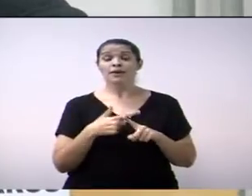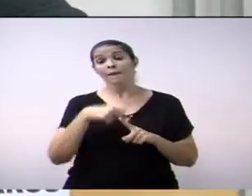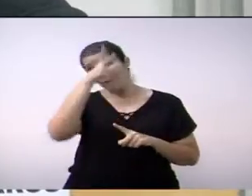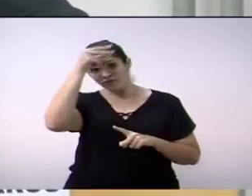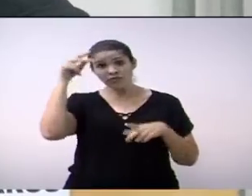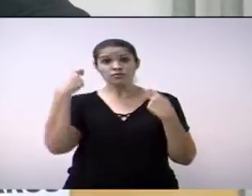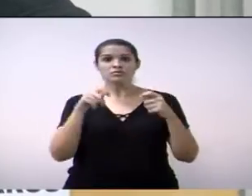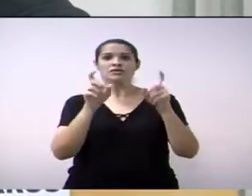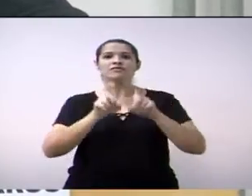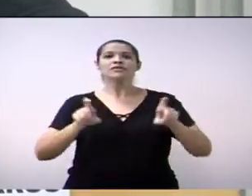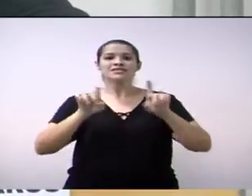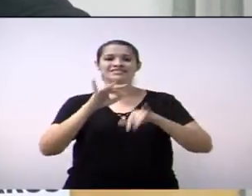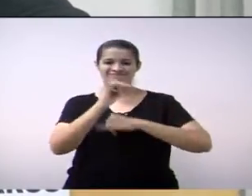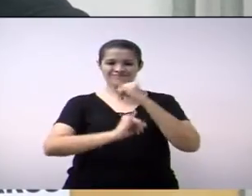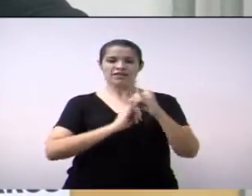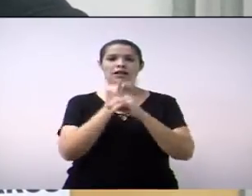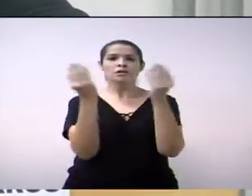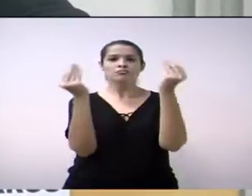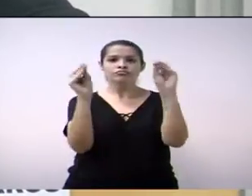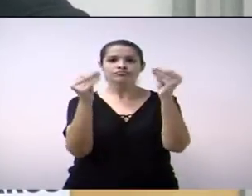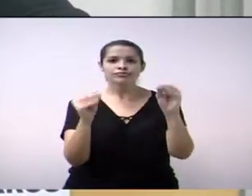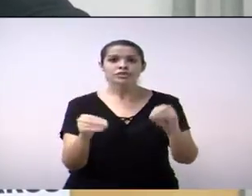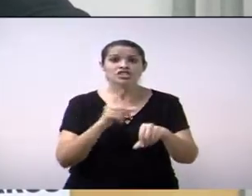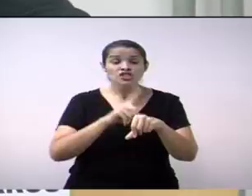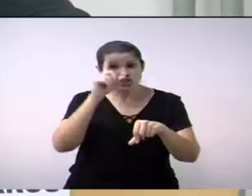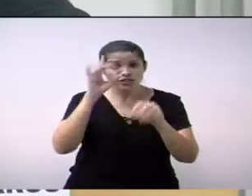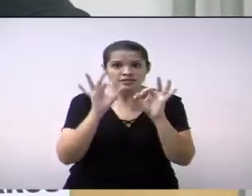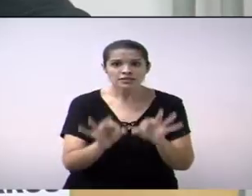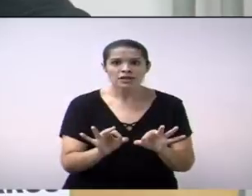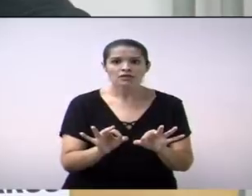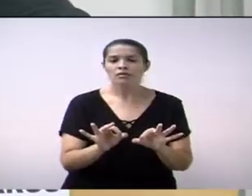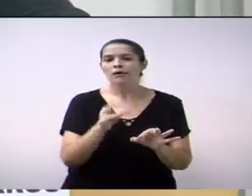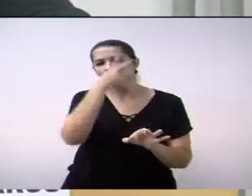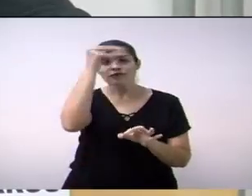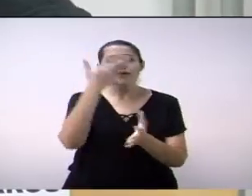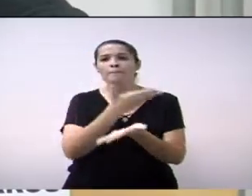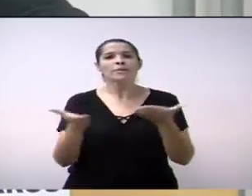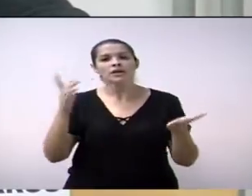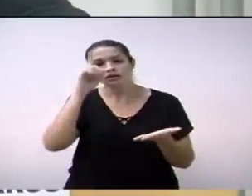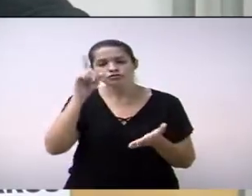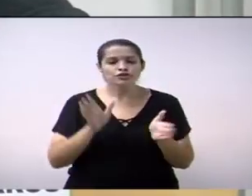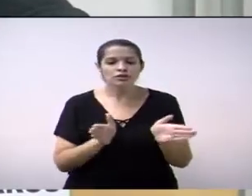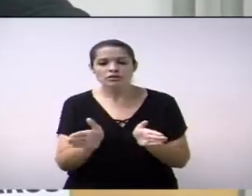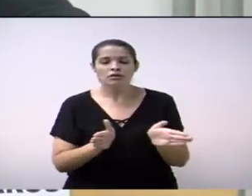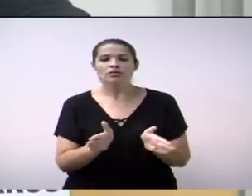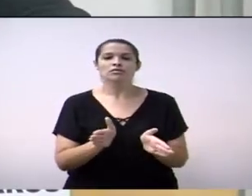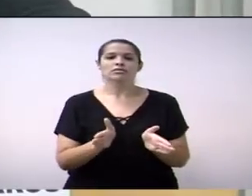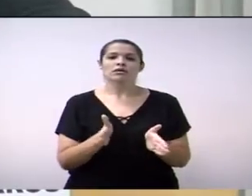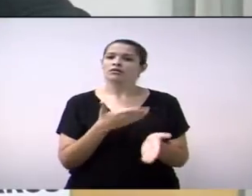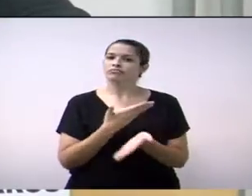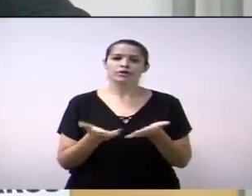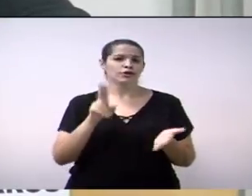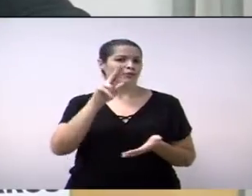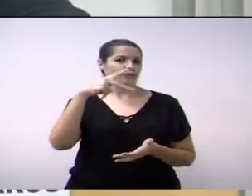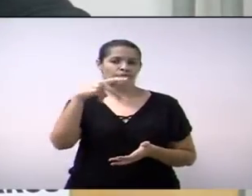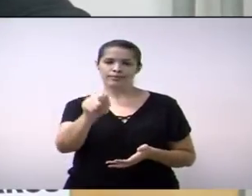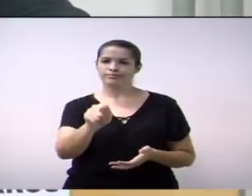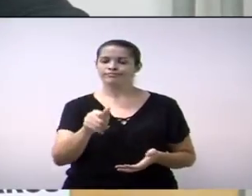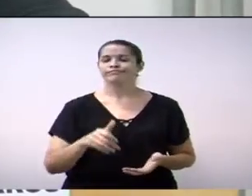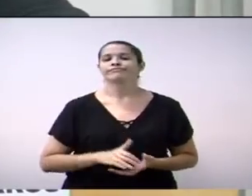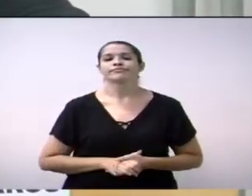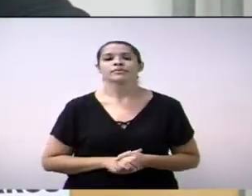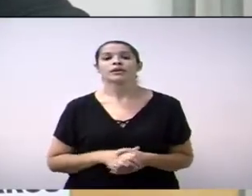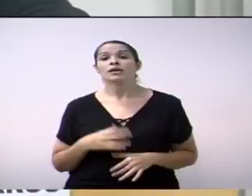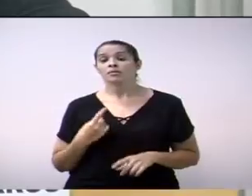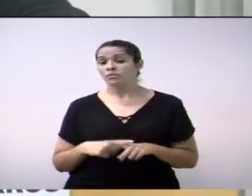perdeu por causa de desorganização. Eu lembro que, quando estava no PCdoB, nós tínhamos o